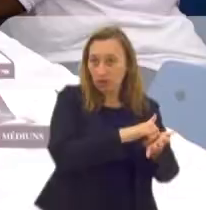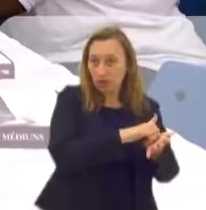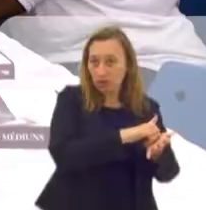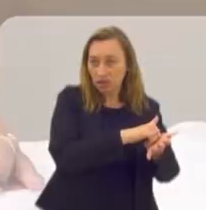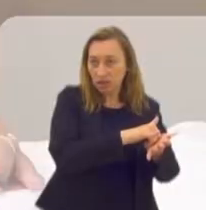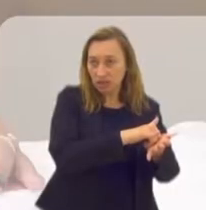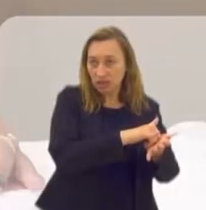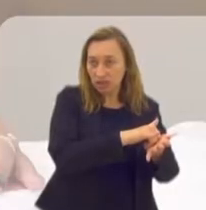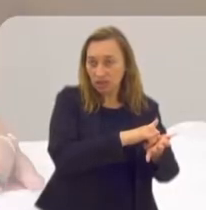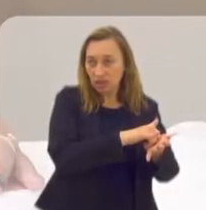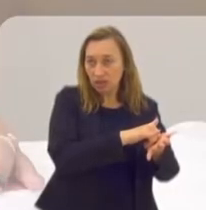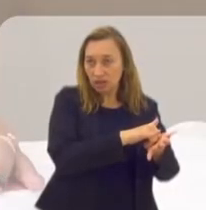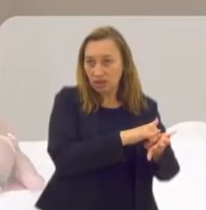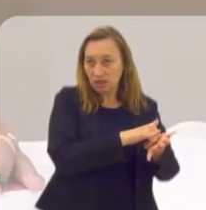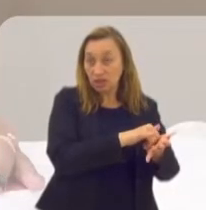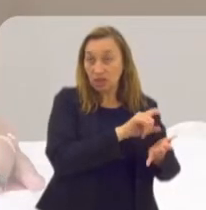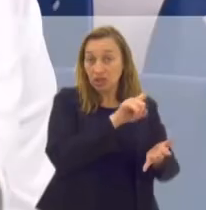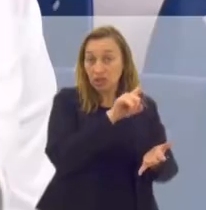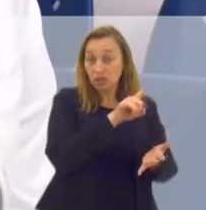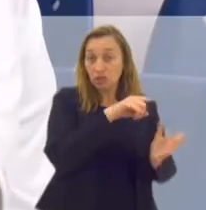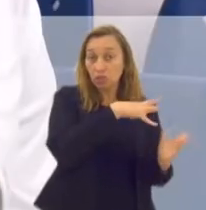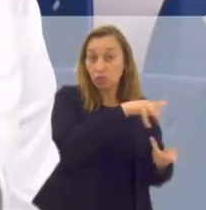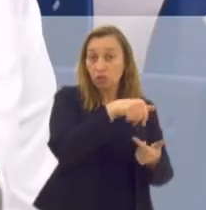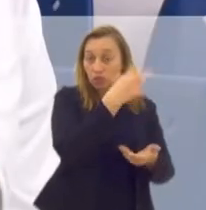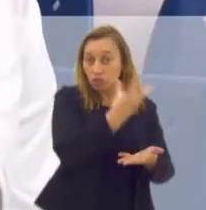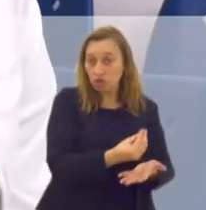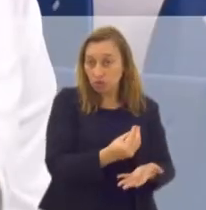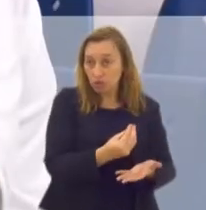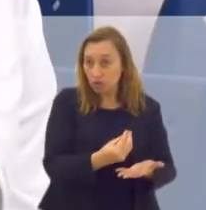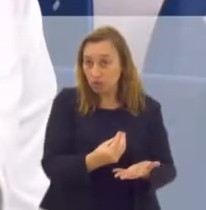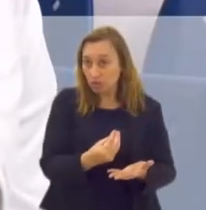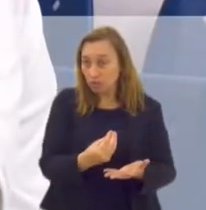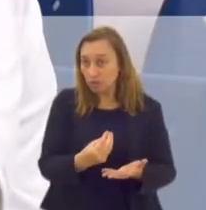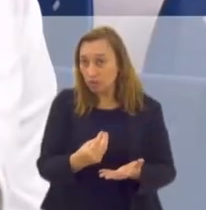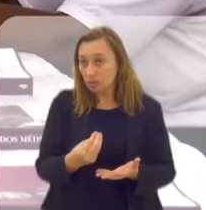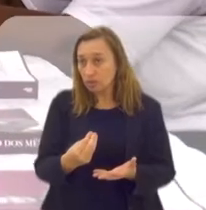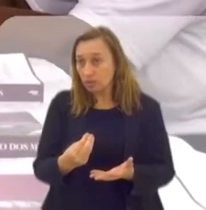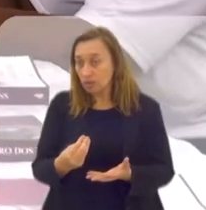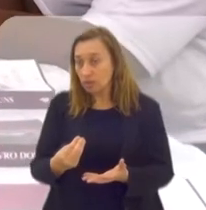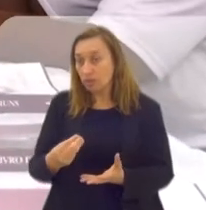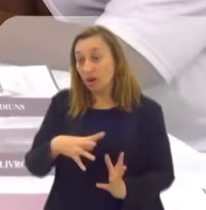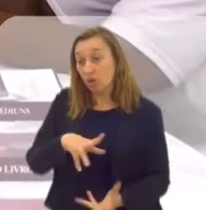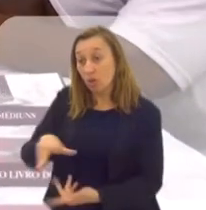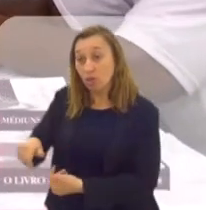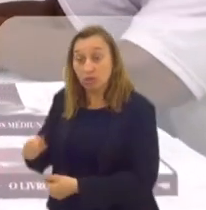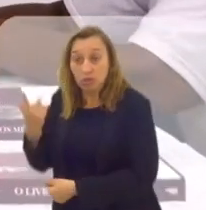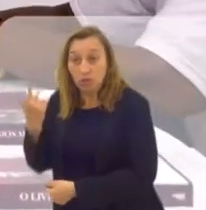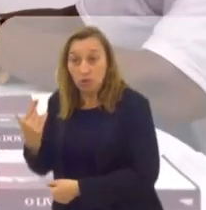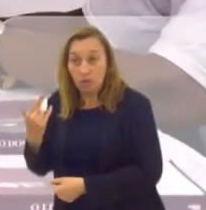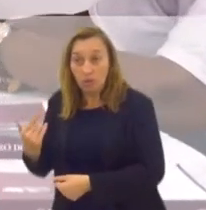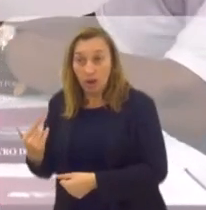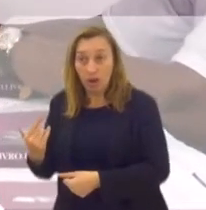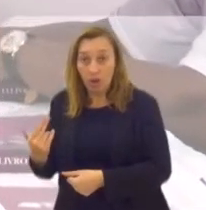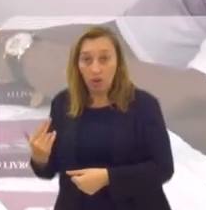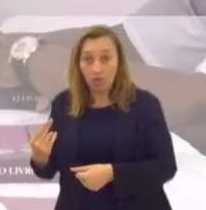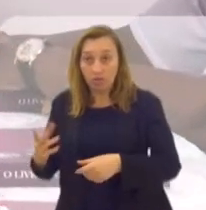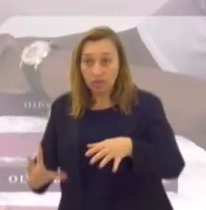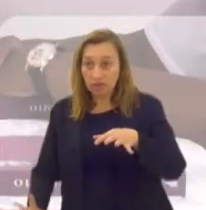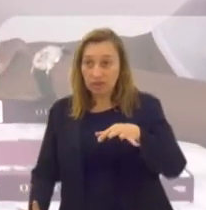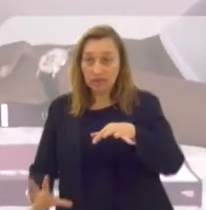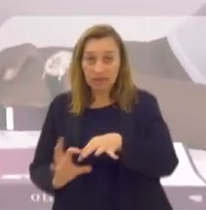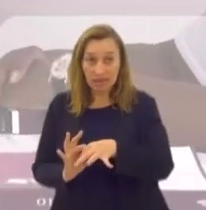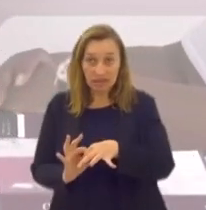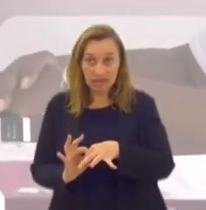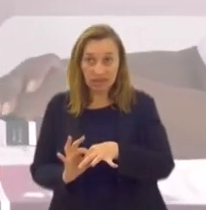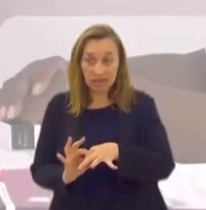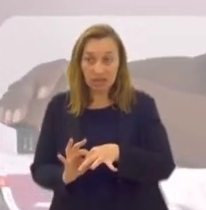cá. Para fazer aí uma explicação de forma simples, para que todos entendam, que não depende do médium